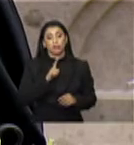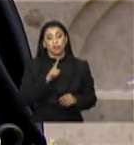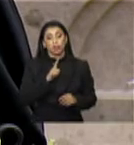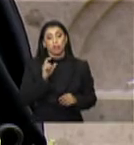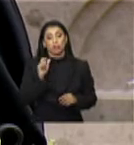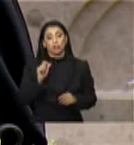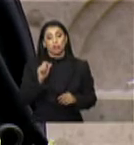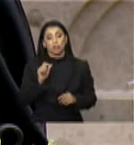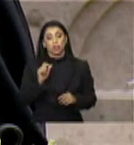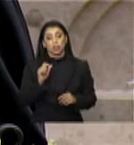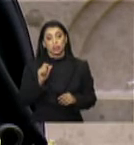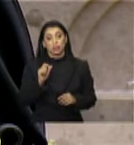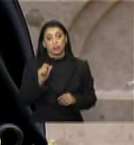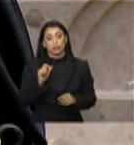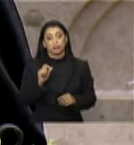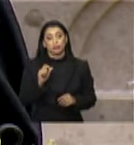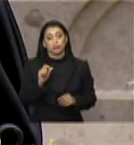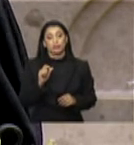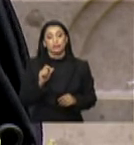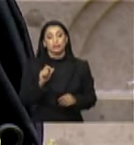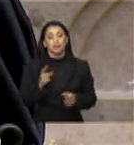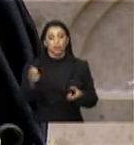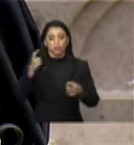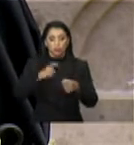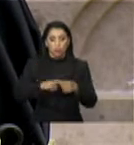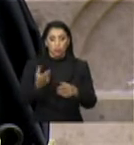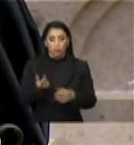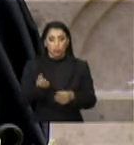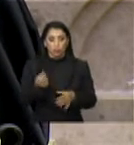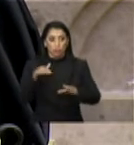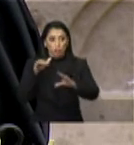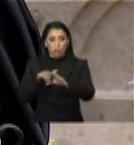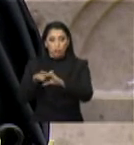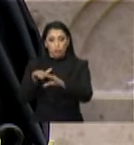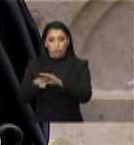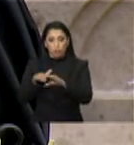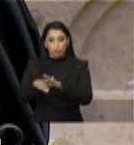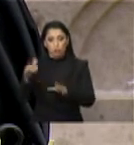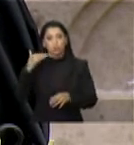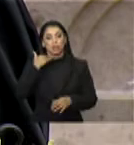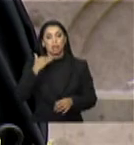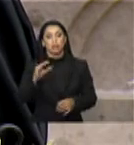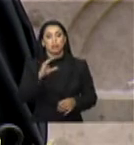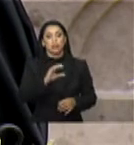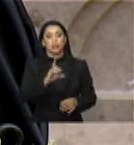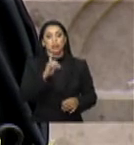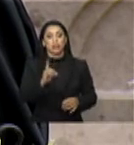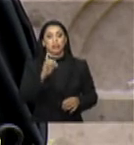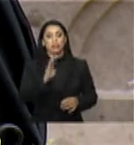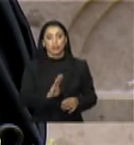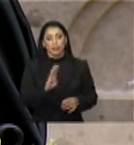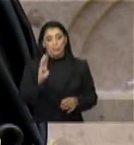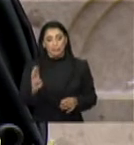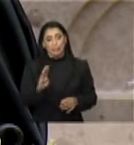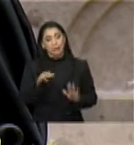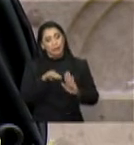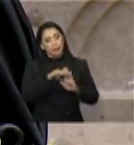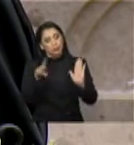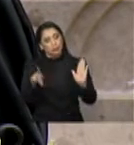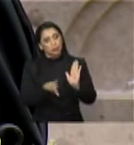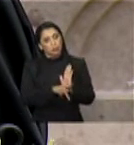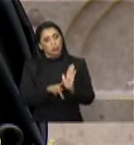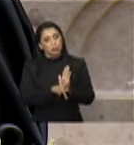ou de aquisição de certificados depósito de bancário CDB argumentando que a medida provisória